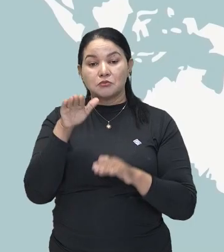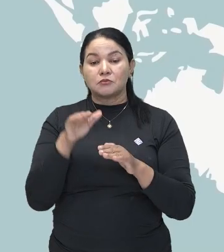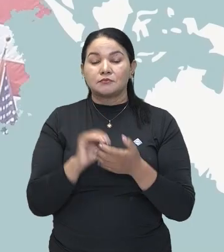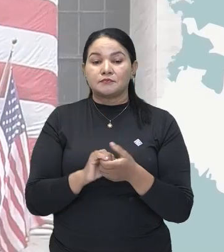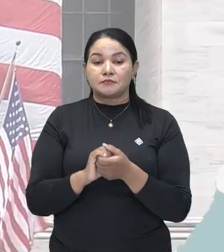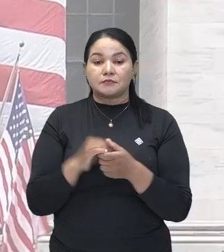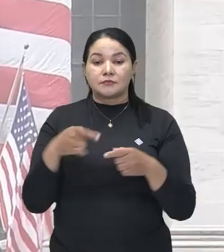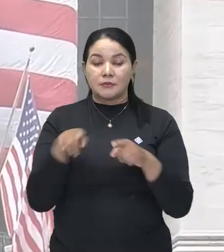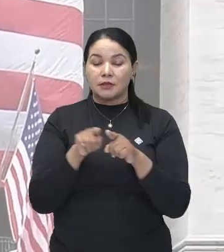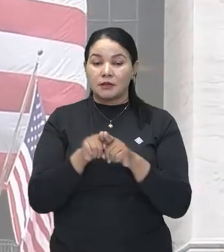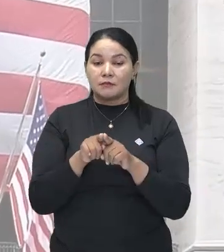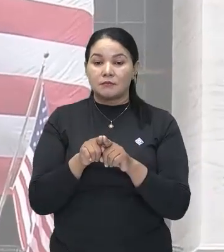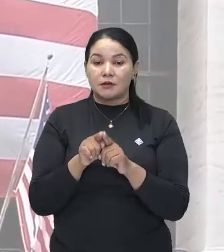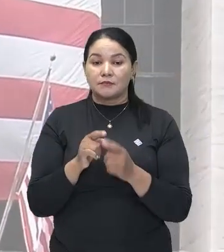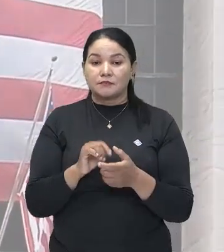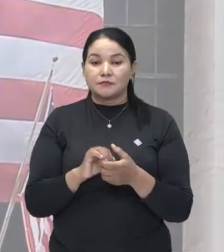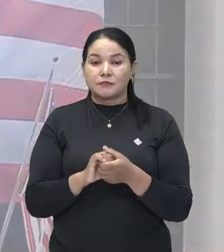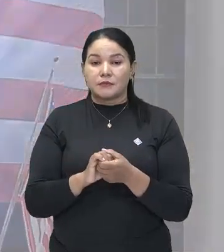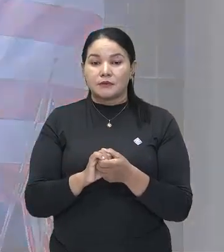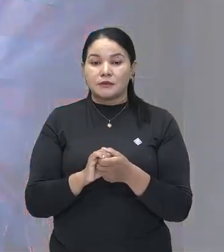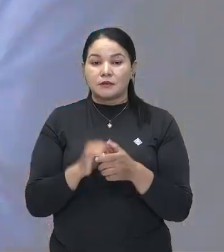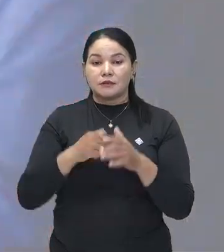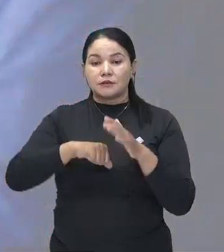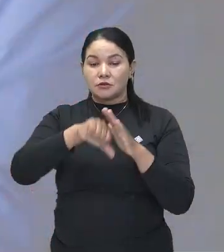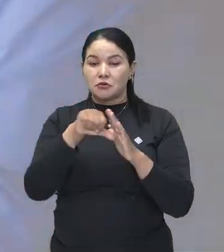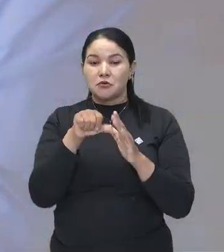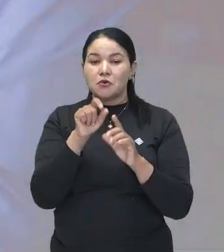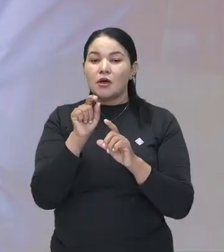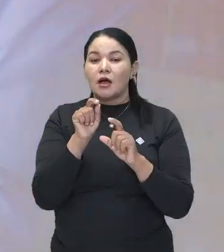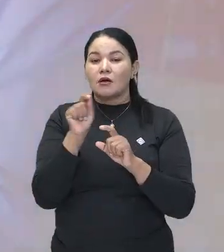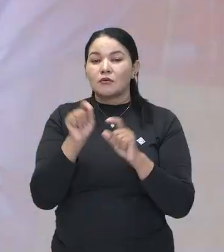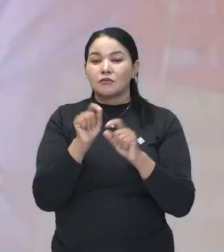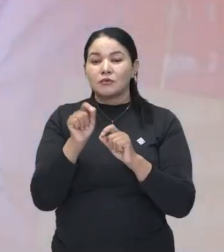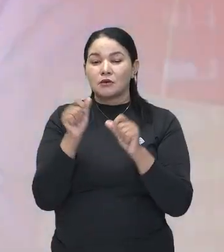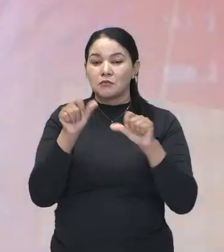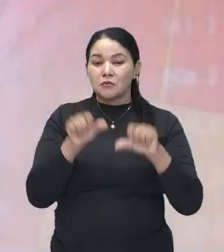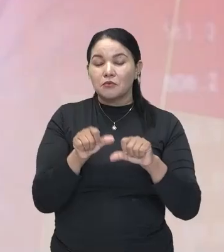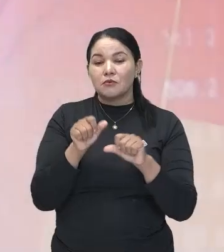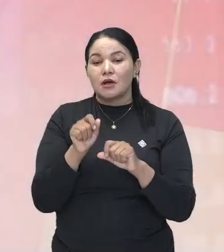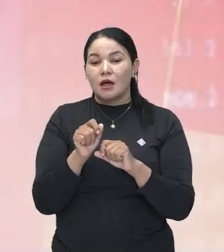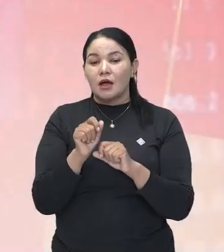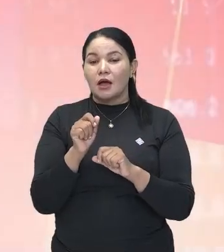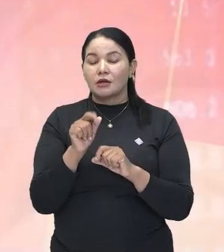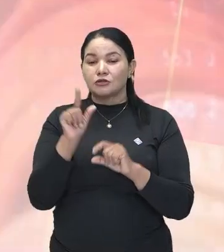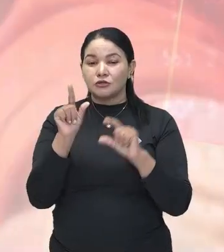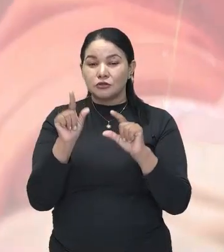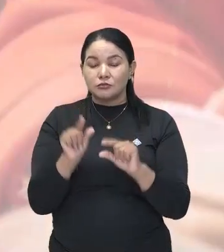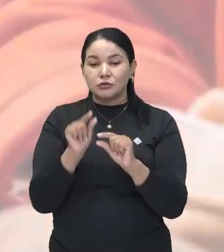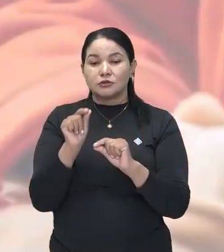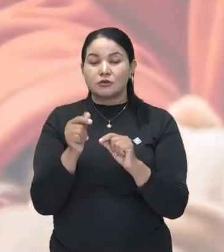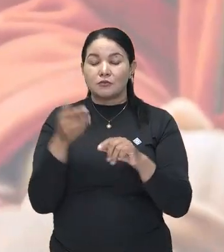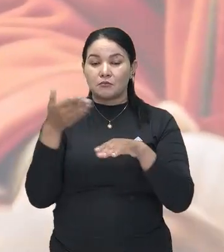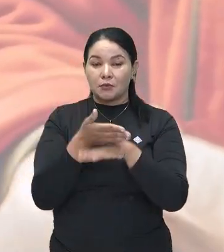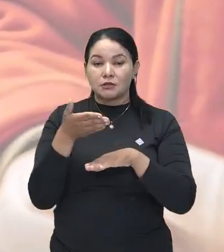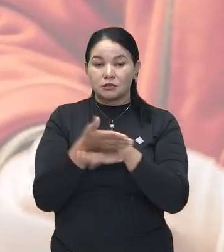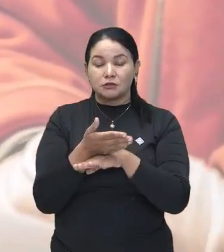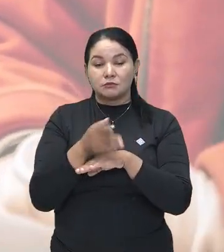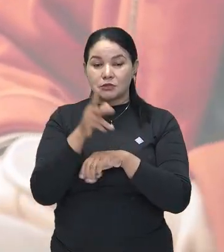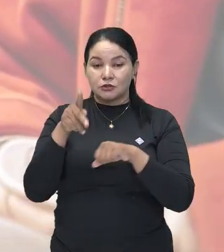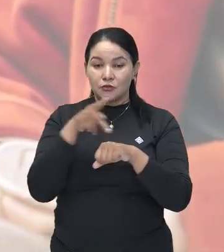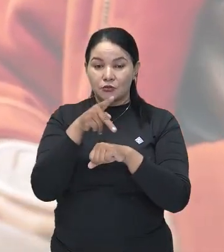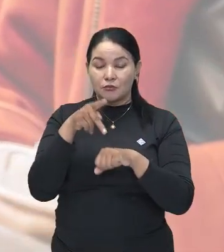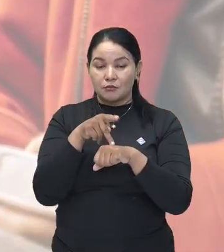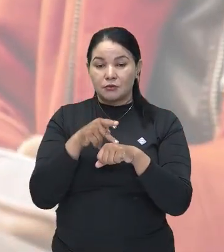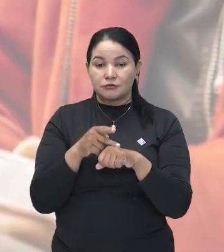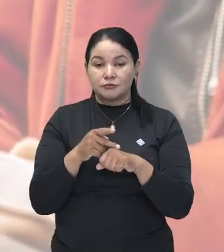países. A crise financeira iniciada nos Estados Unidos em 2008 provocou a diminuição da participação do país na região do Pacífico